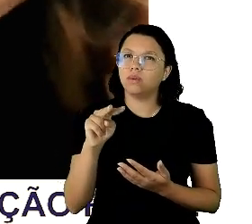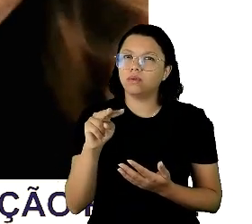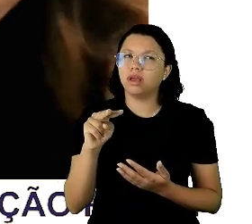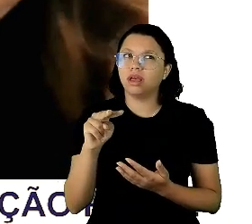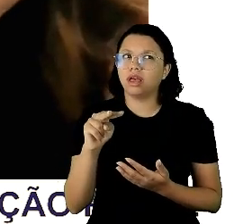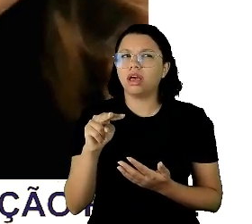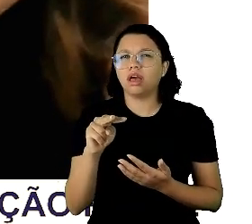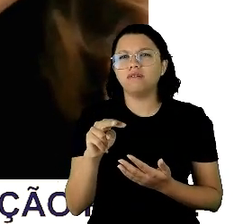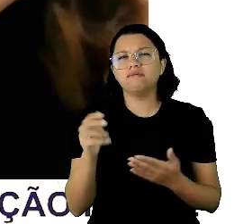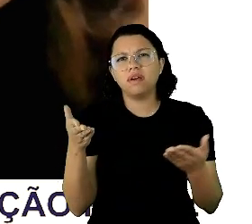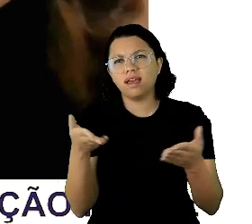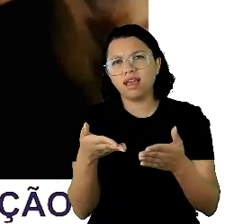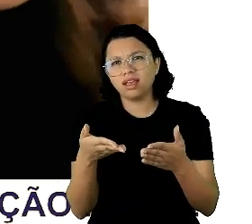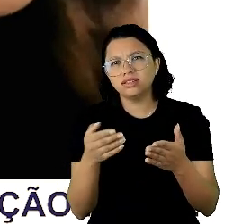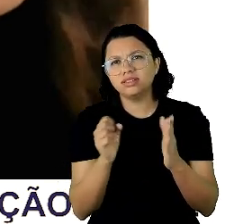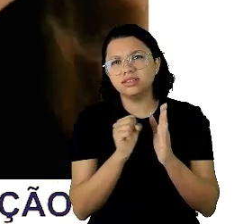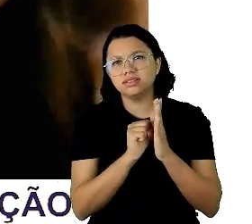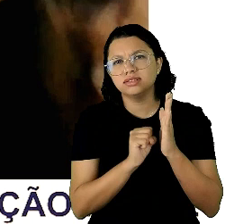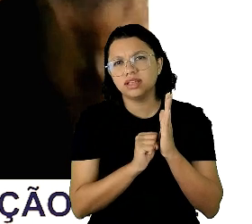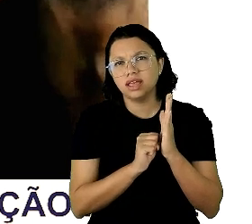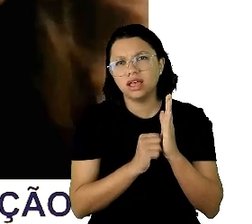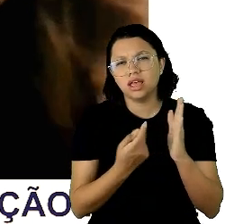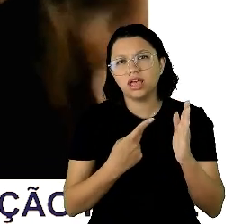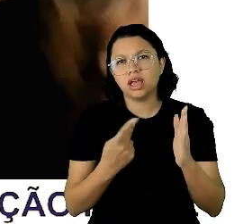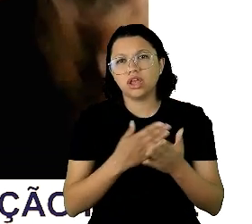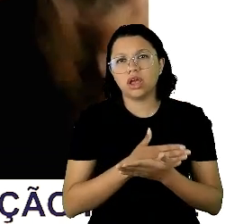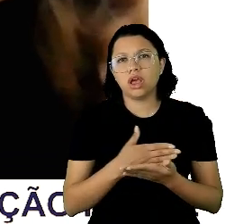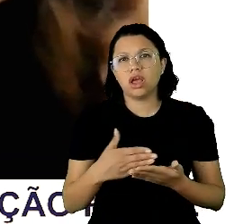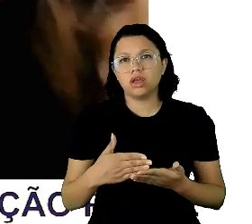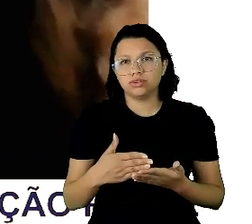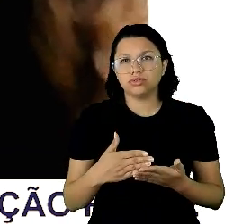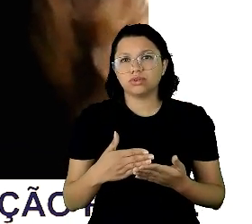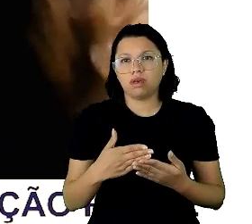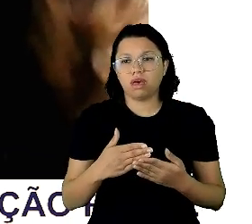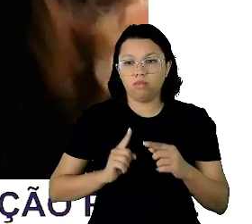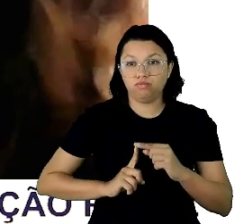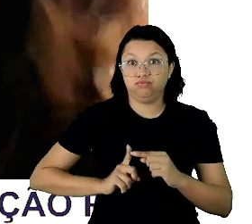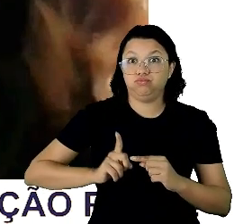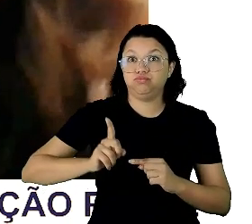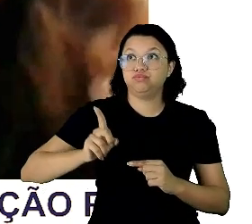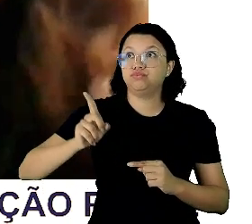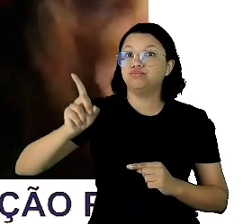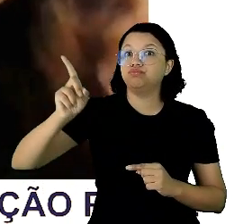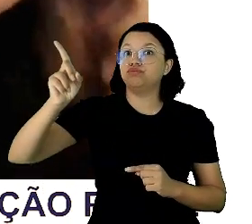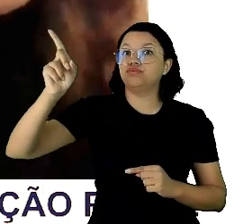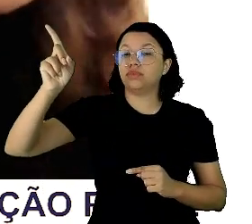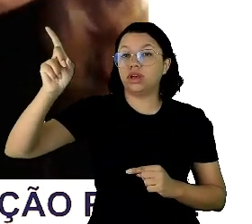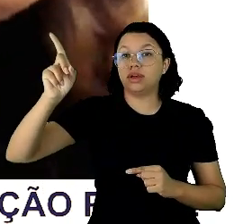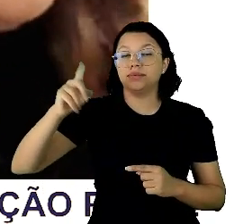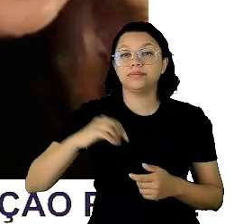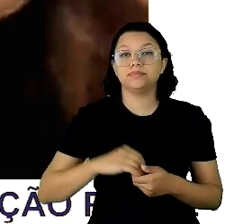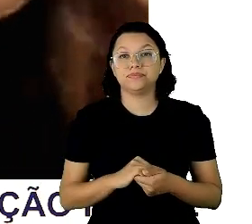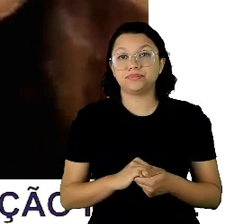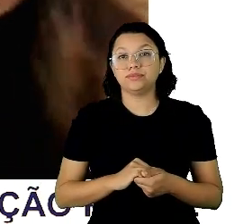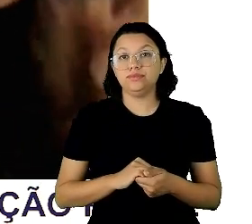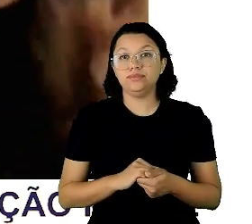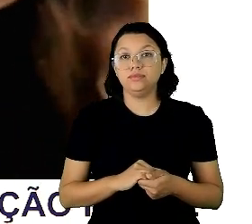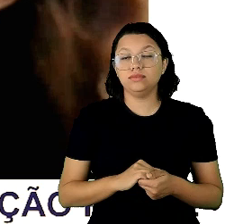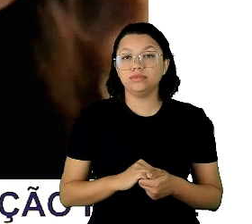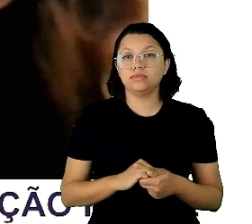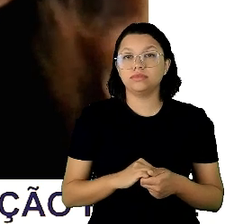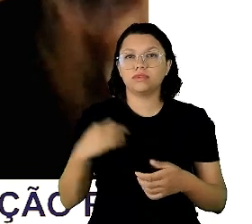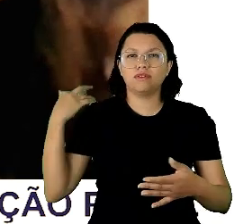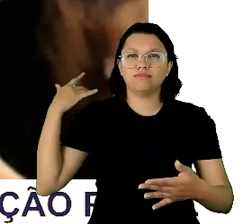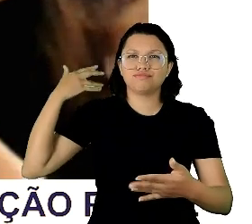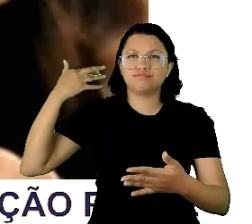esse século que a gente começou a dar uma bela de uma guinada. Uma coisa que vem histórico de muito, muito